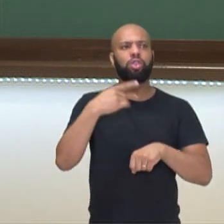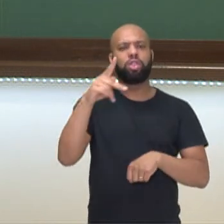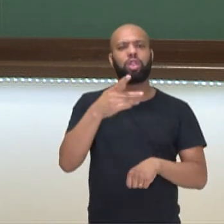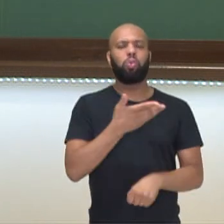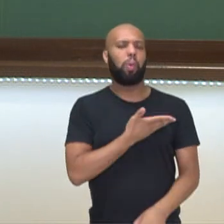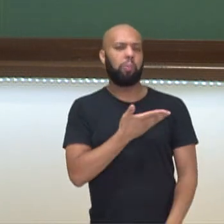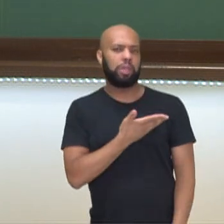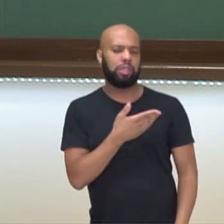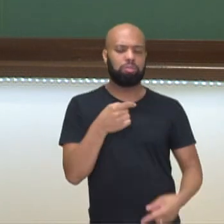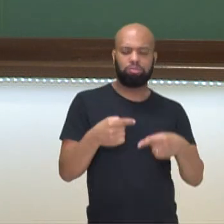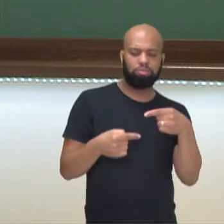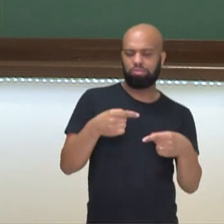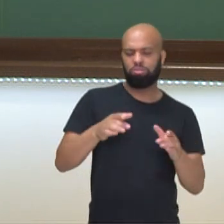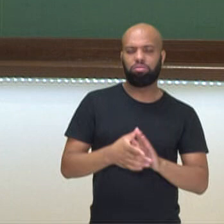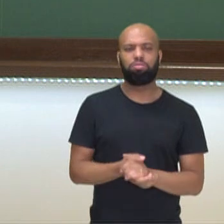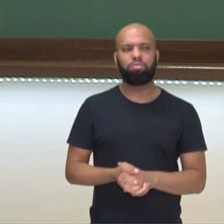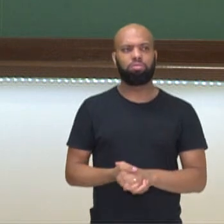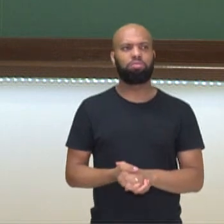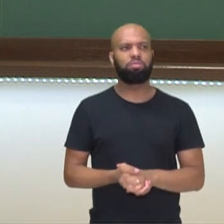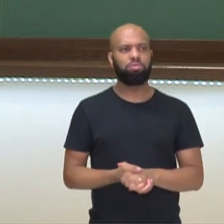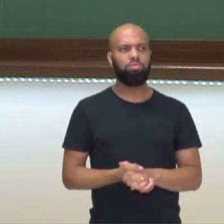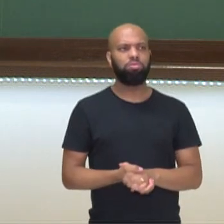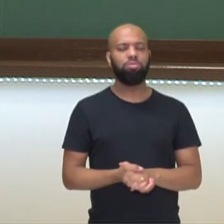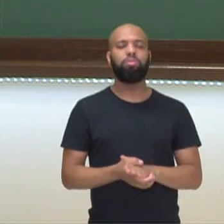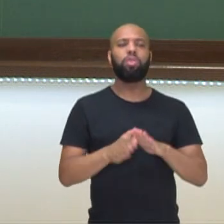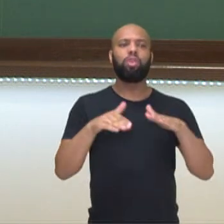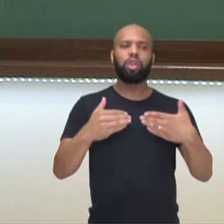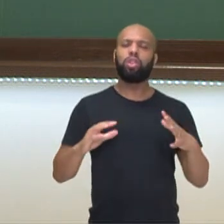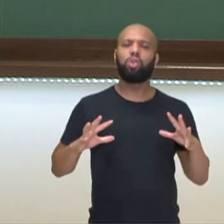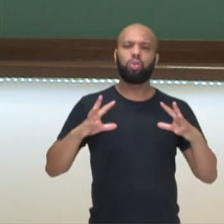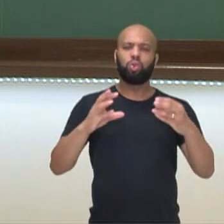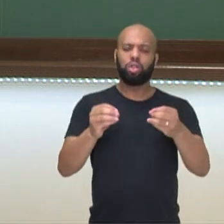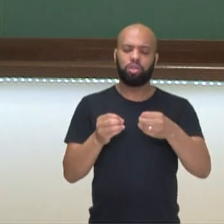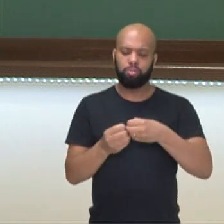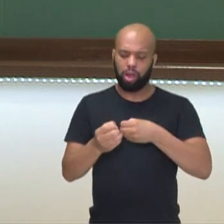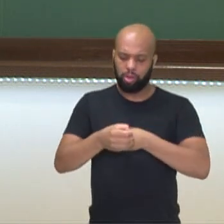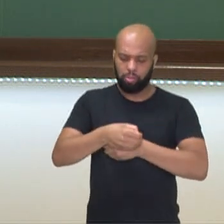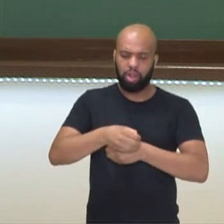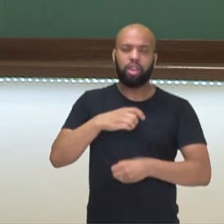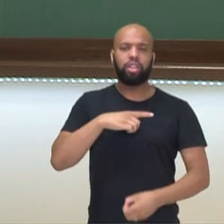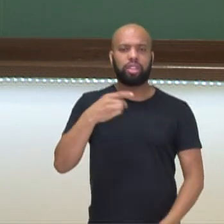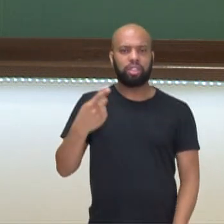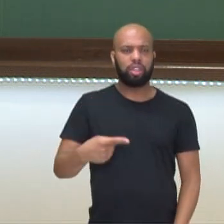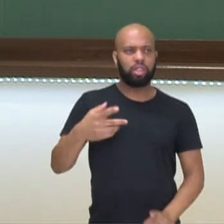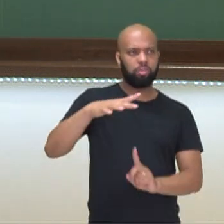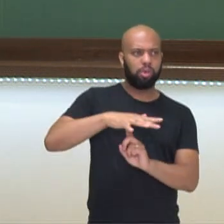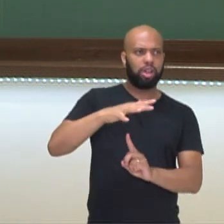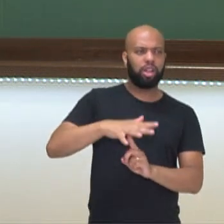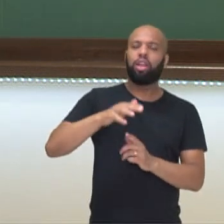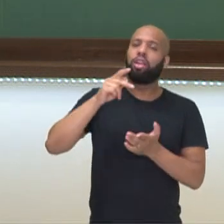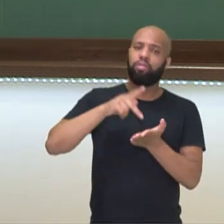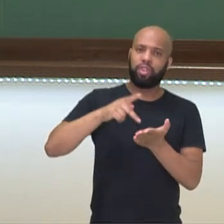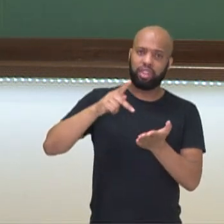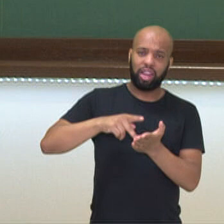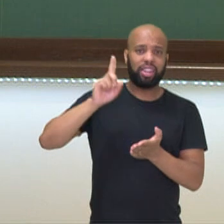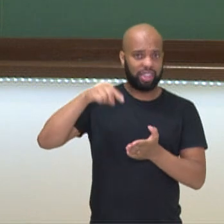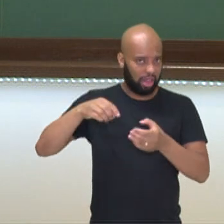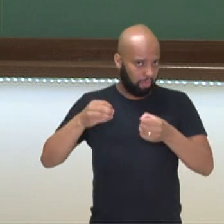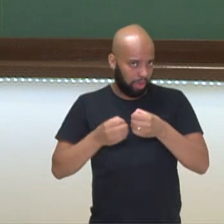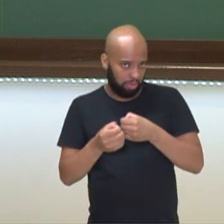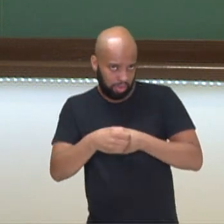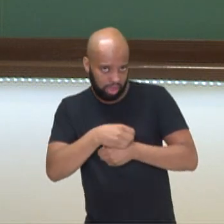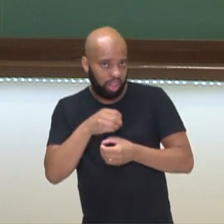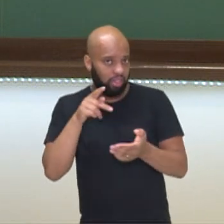ou entre vocês mesmos. Será que todas essas regiões metropolitanas existentes no Paraná, elas são realmente